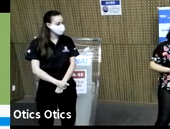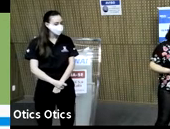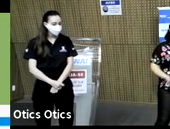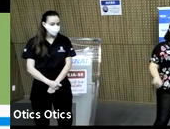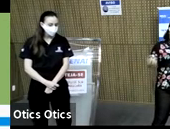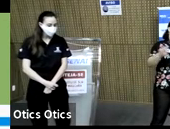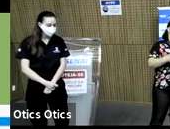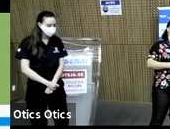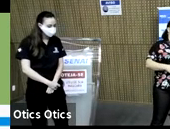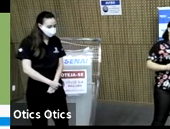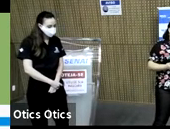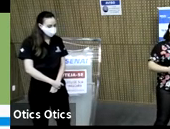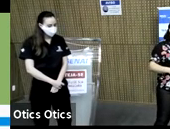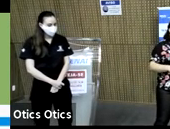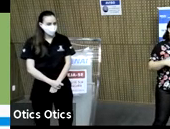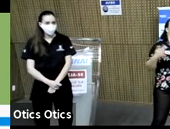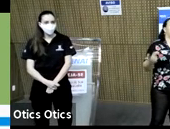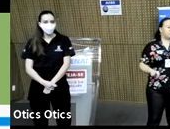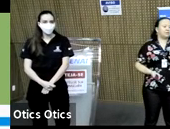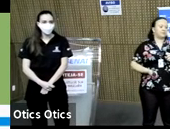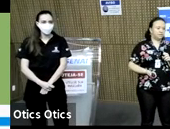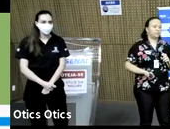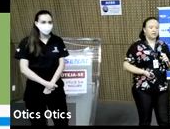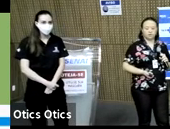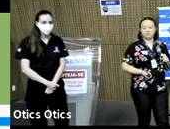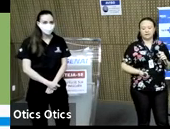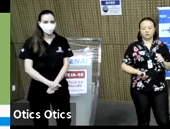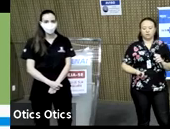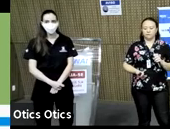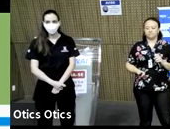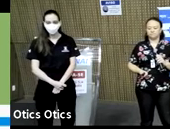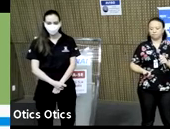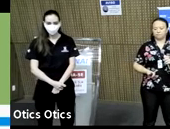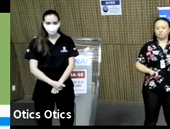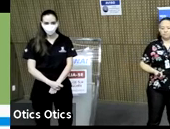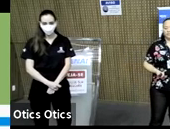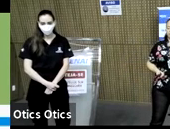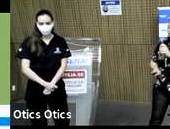2 equipes, quando uma estava na demanda espontânea, o outro estava no sintomático respiratório.